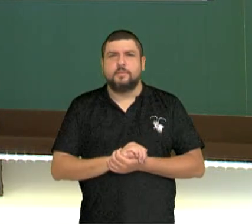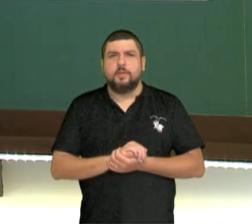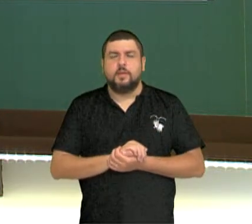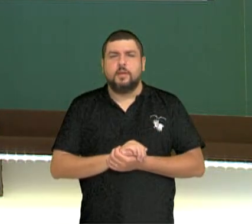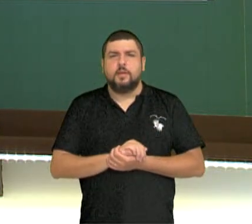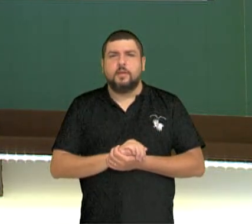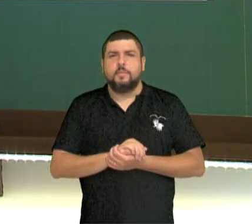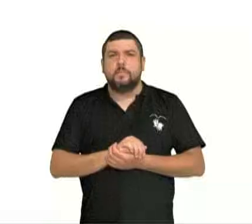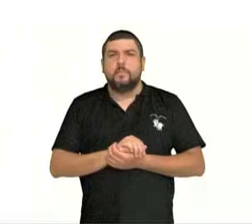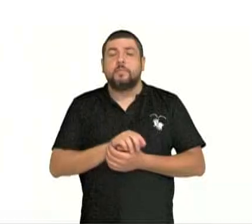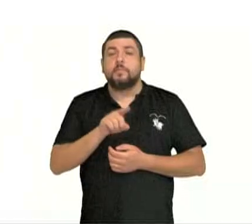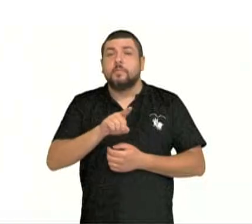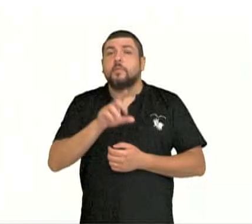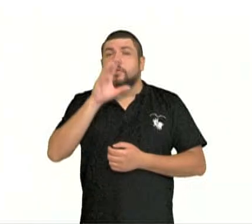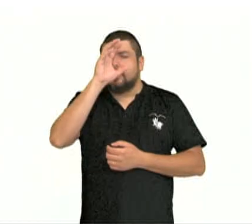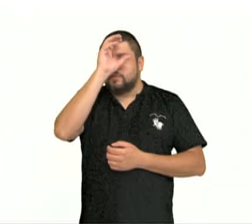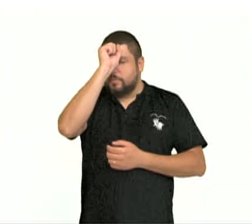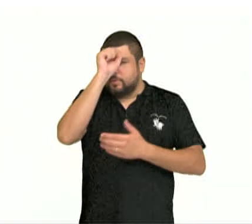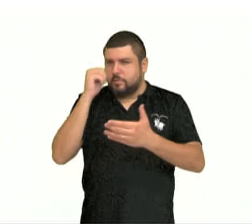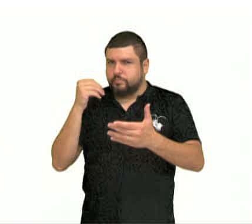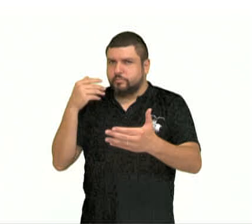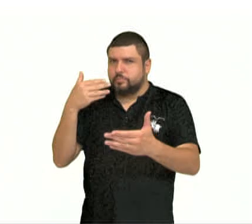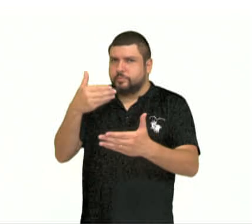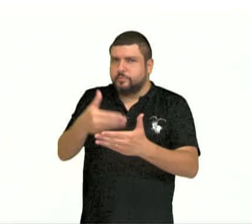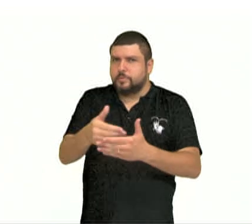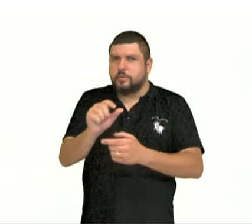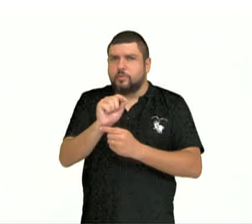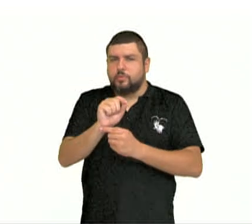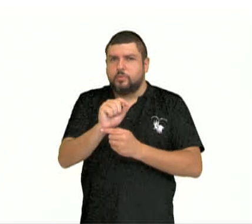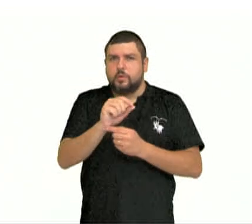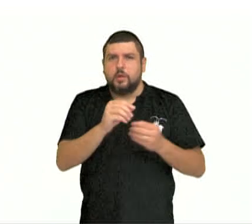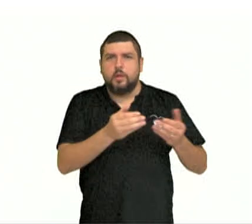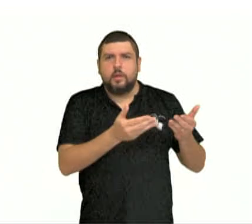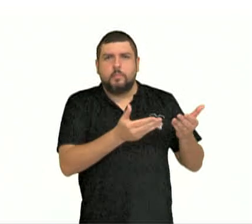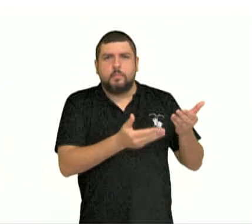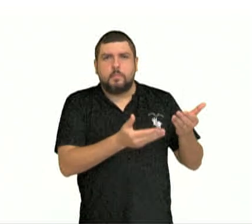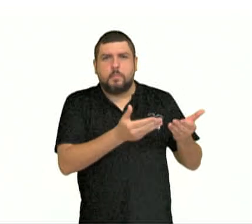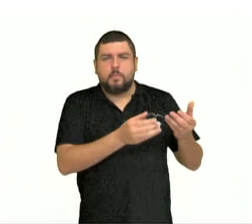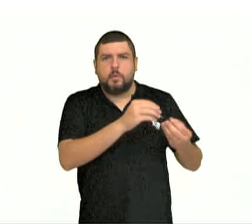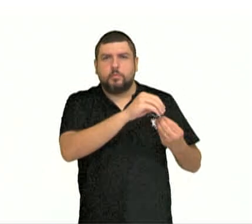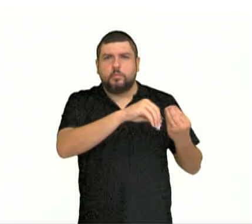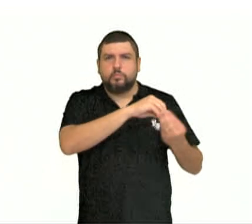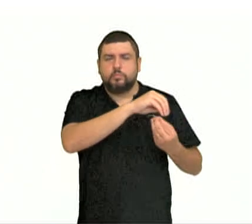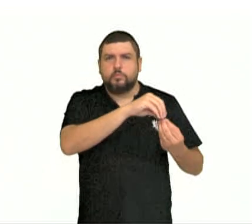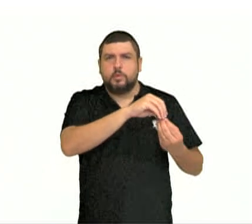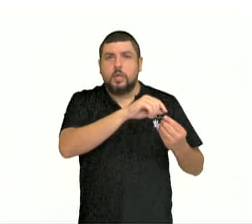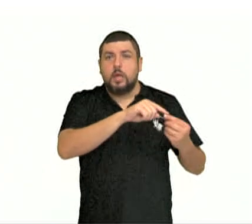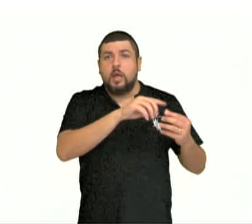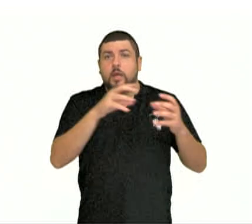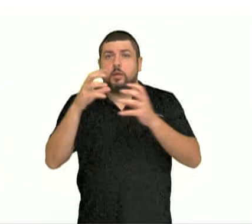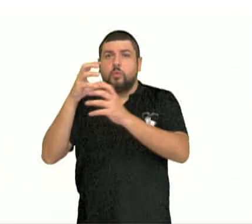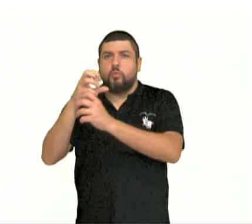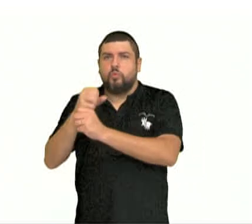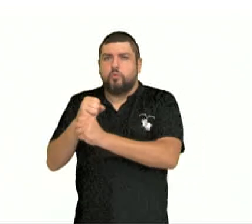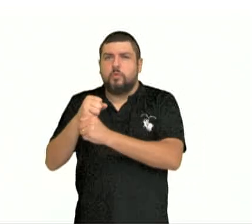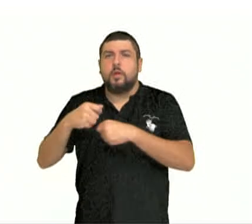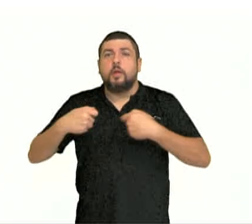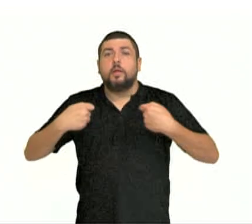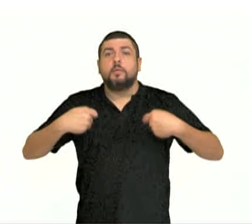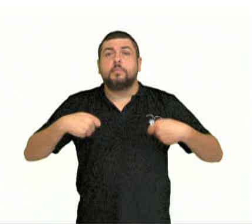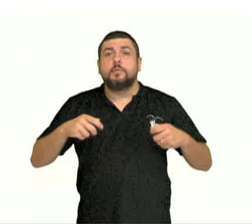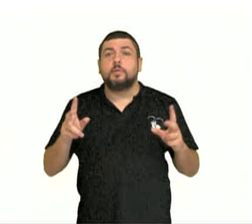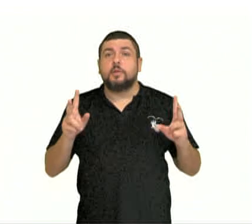uma reação ficar estável, o reagente e o produto tem que ficar o quê? Iguais. Para igualar